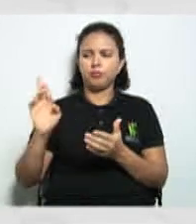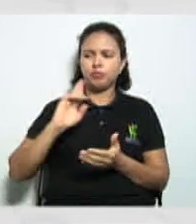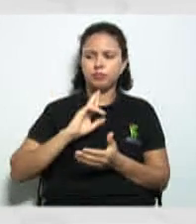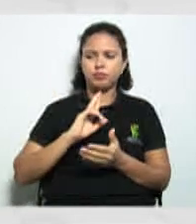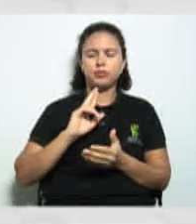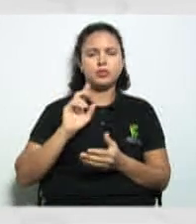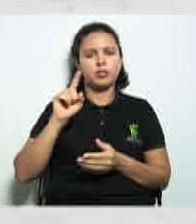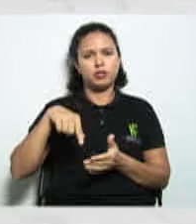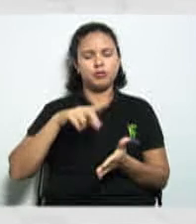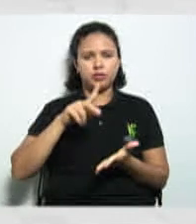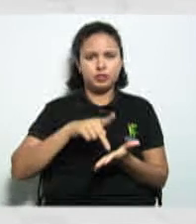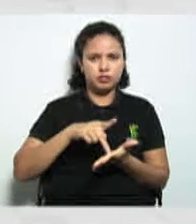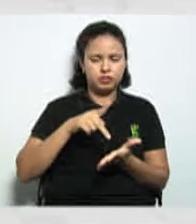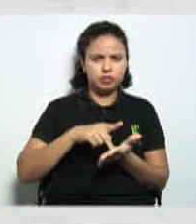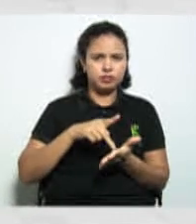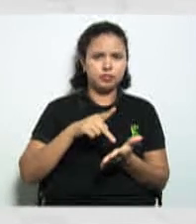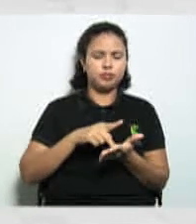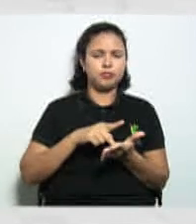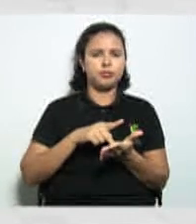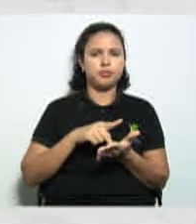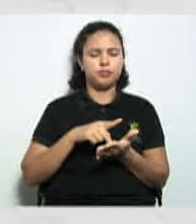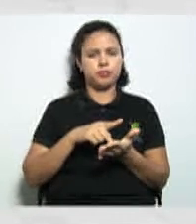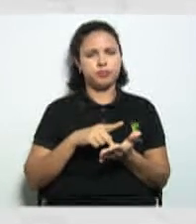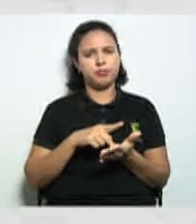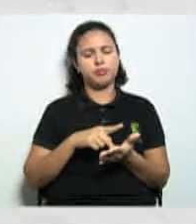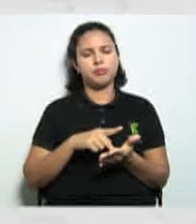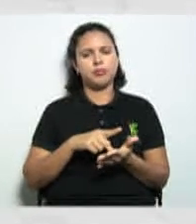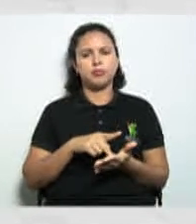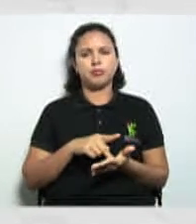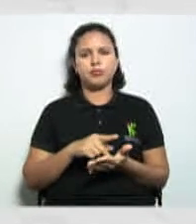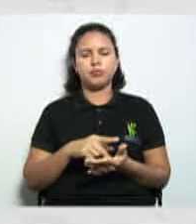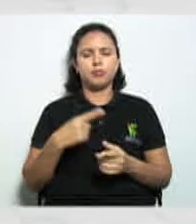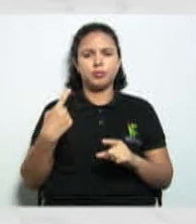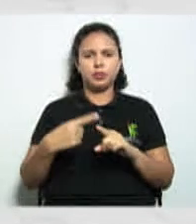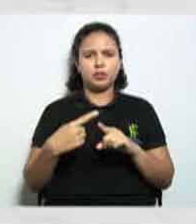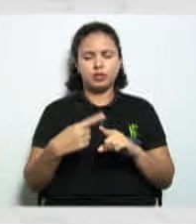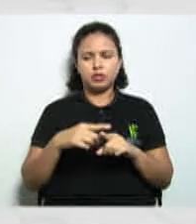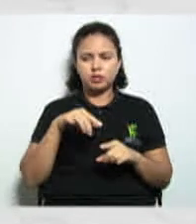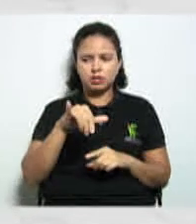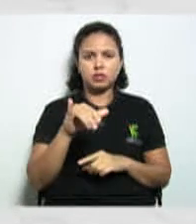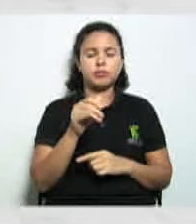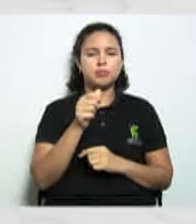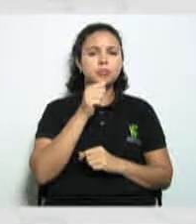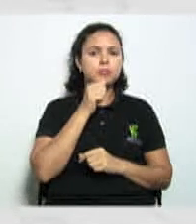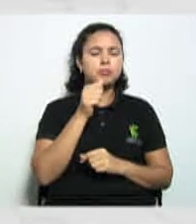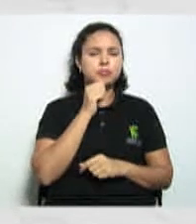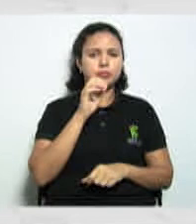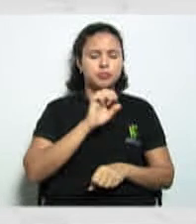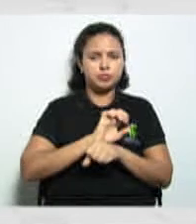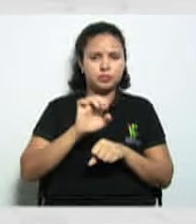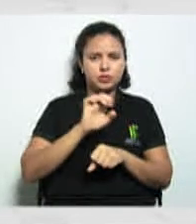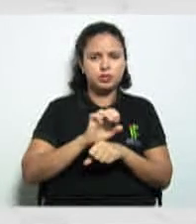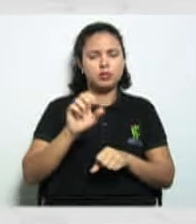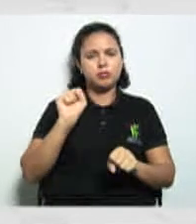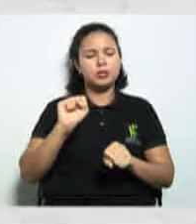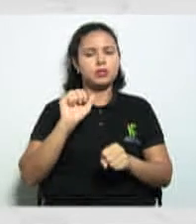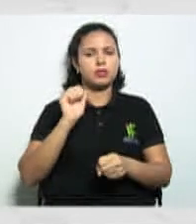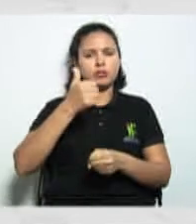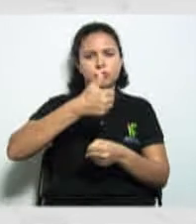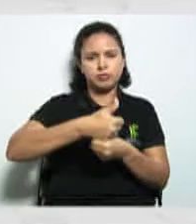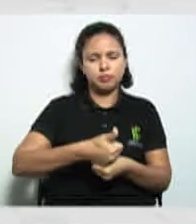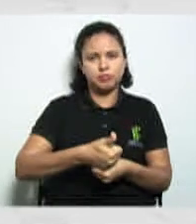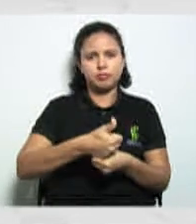verdadeiro, né? Se está aí destacando que a inexistência é comprovada, eu posso sim